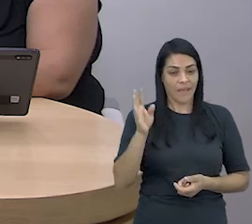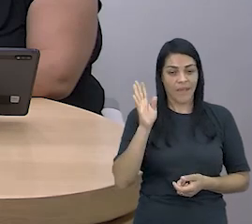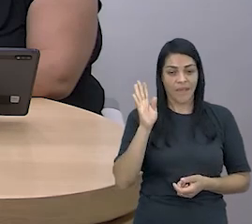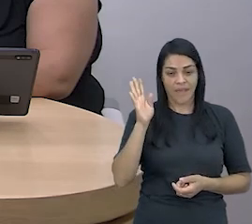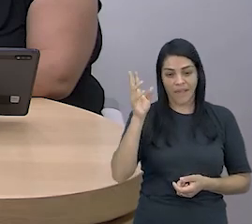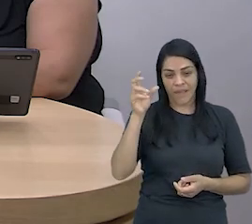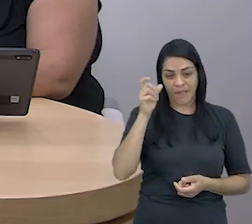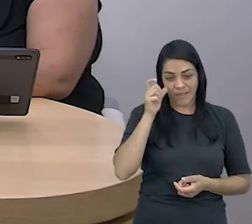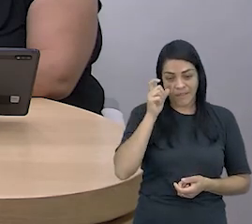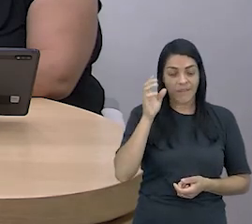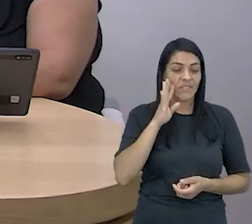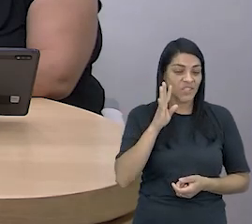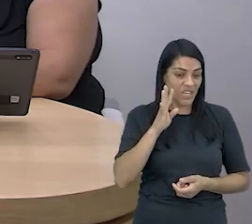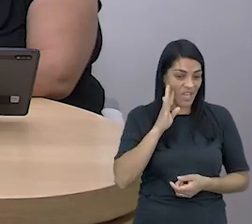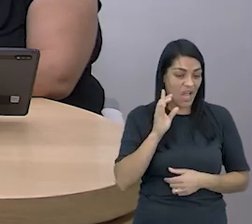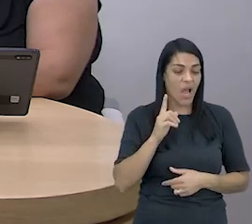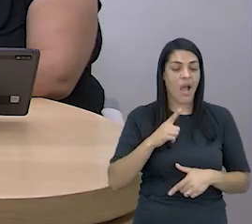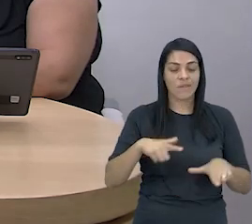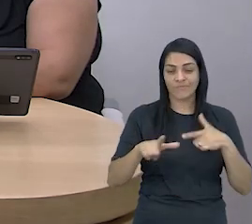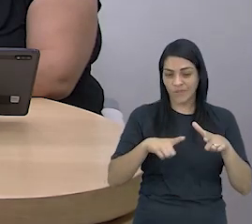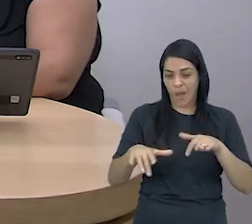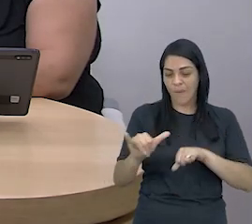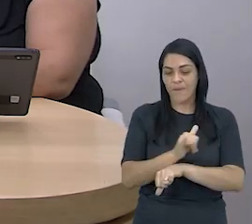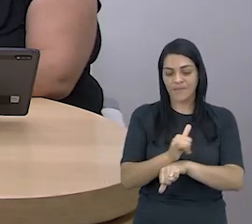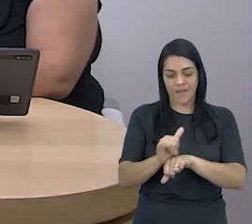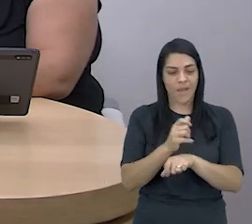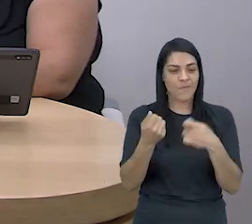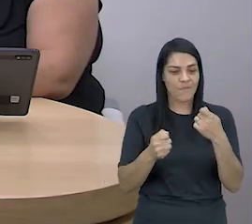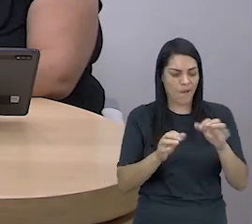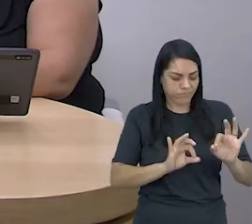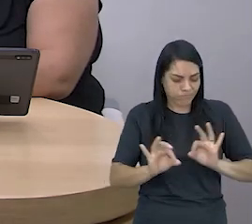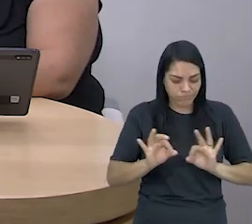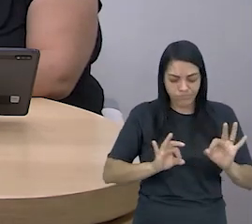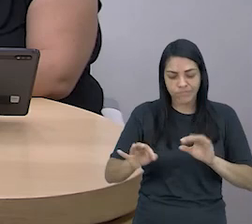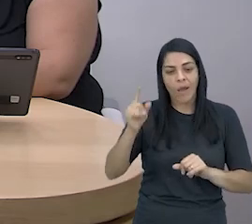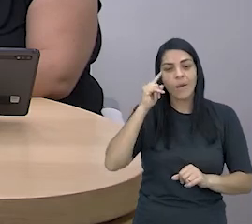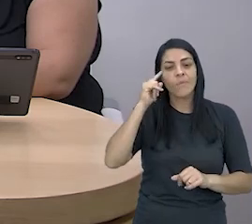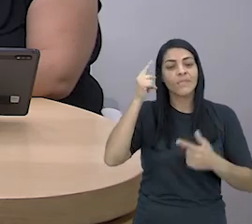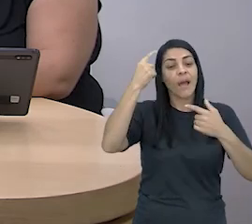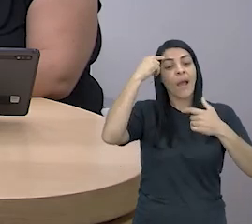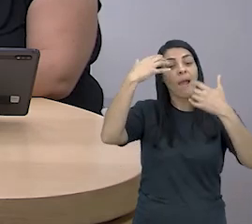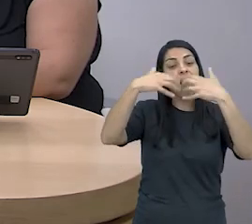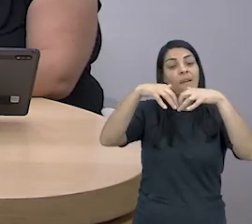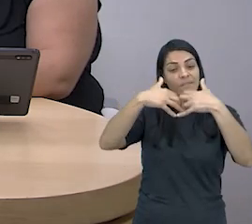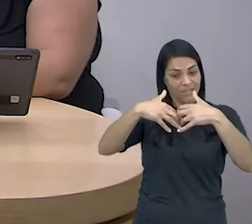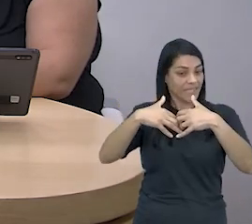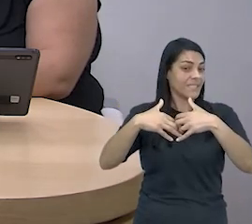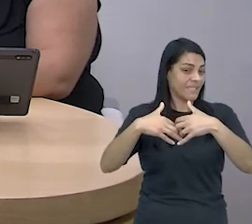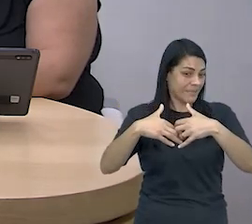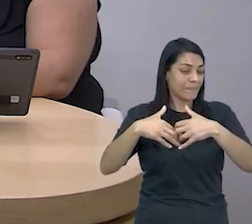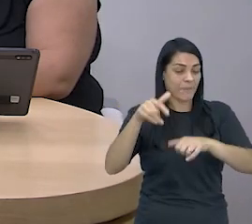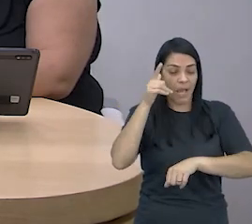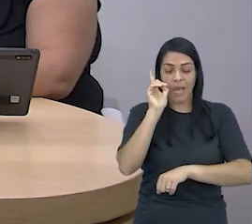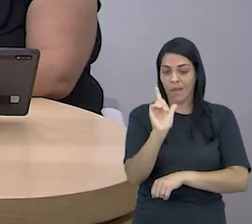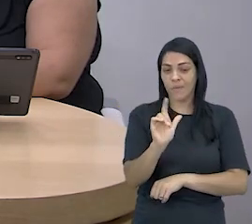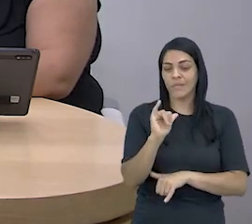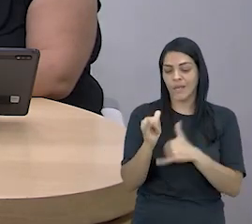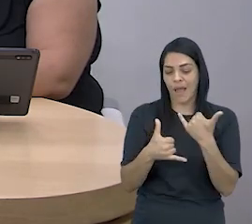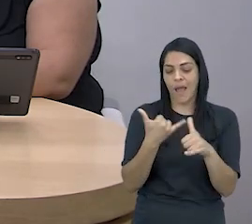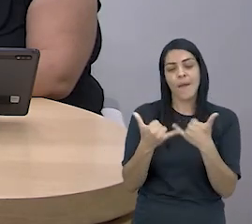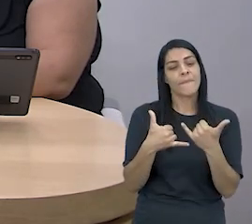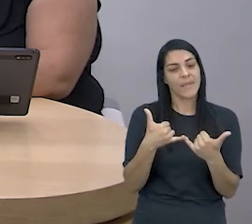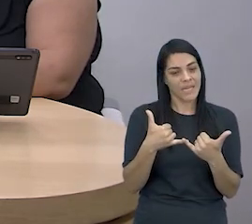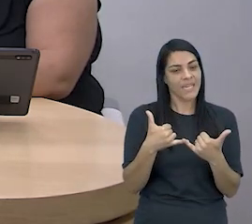muita estratégia. Eles vão ter que se organizar, né, vão ter que pensar, refletir, para que eles